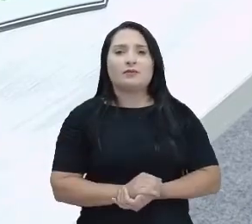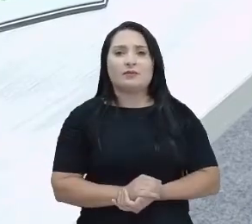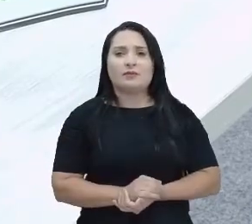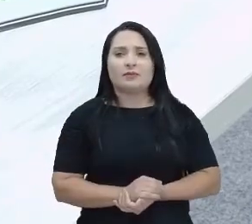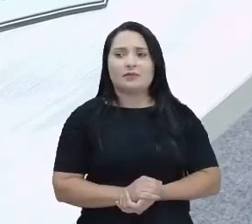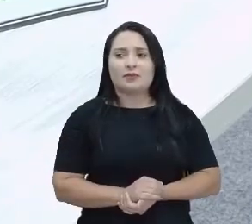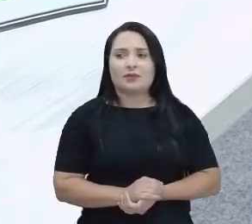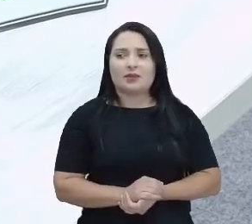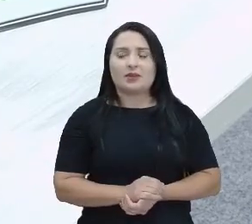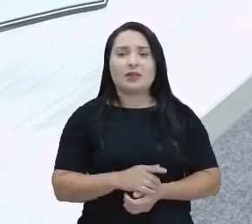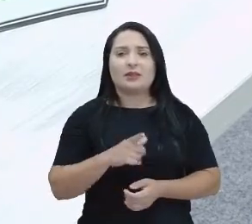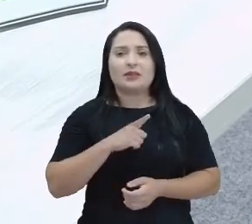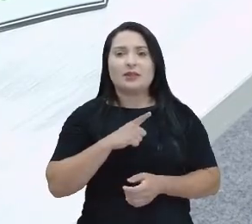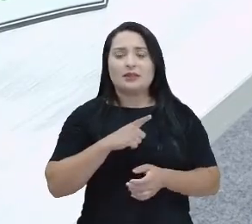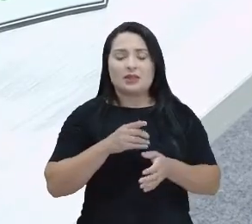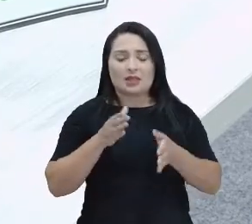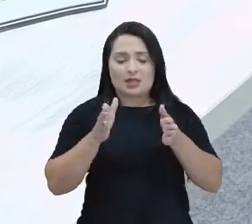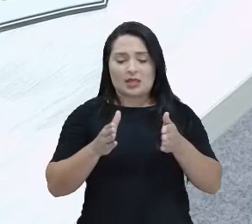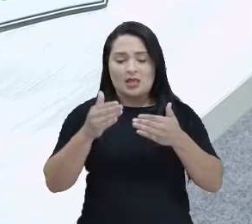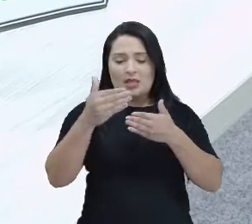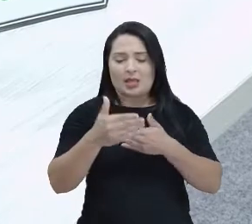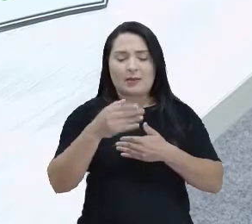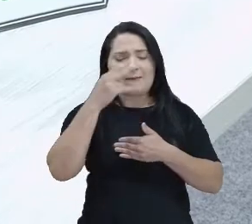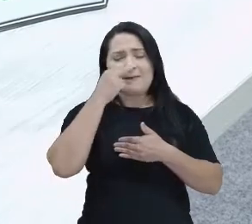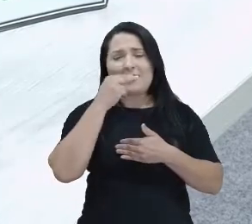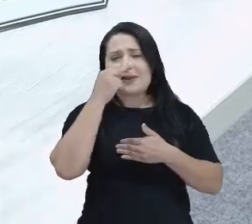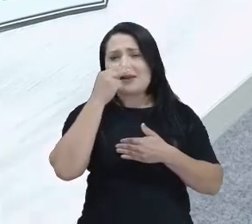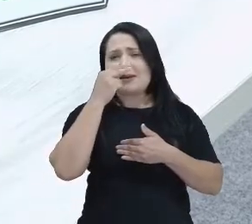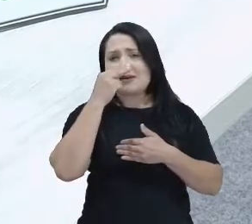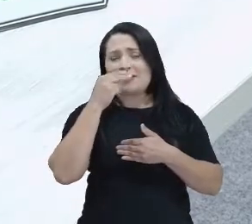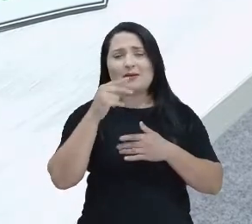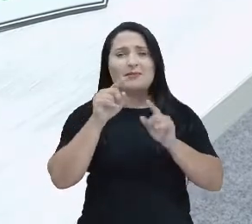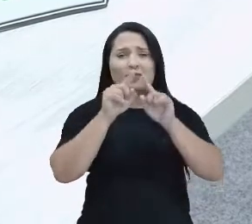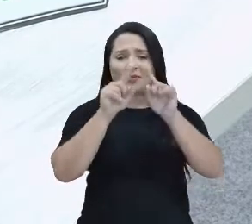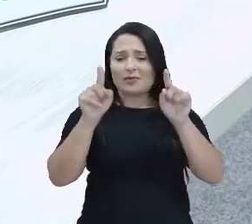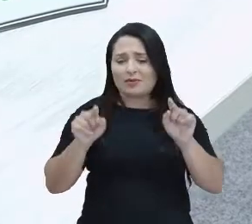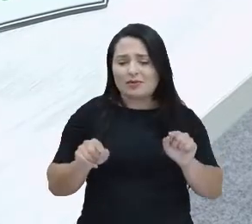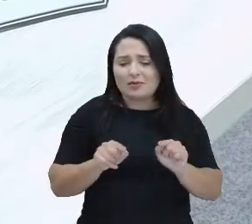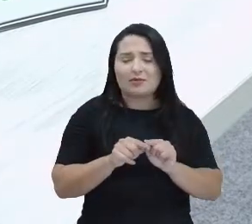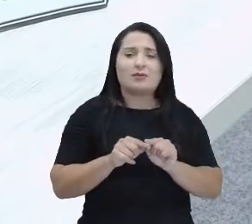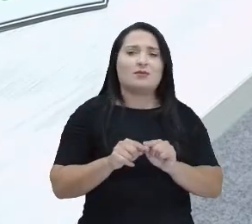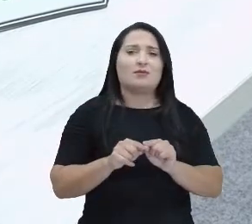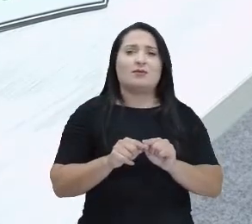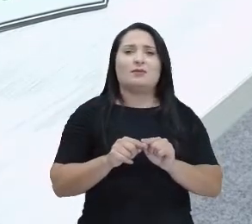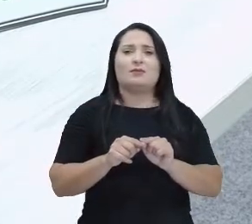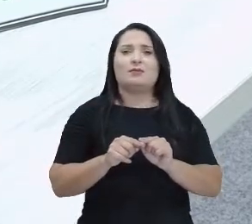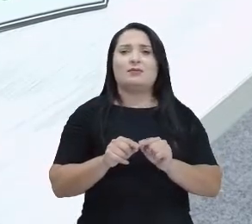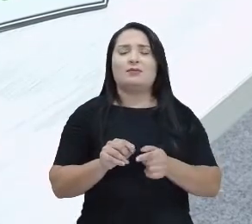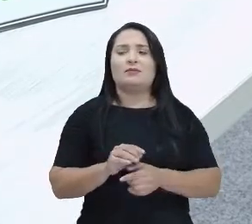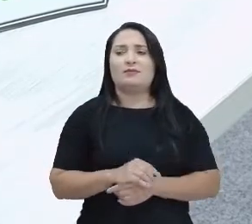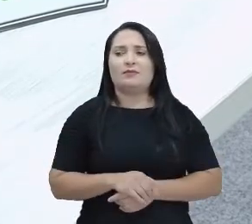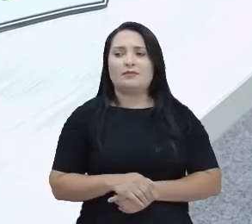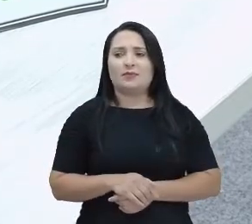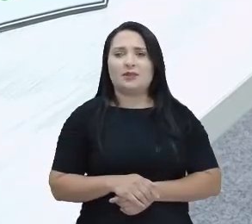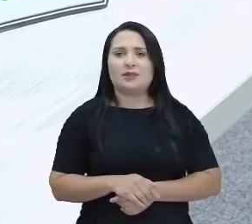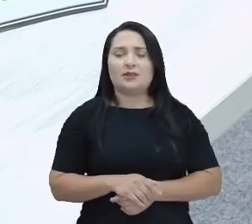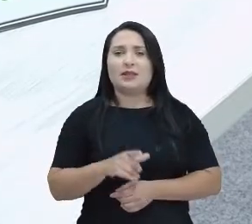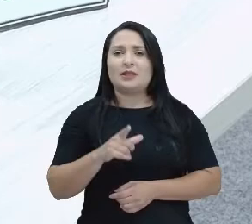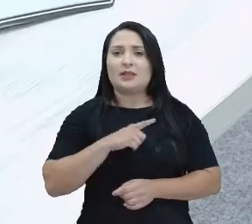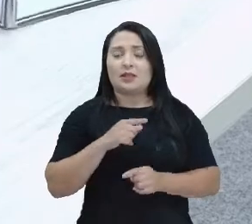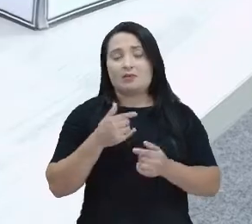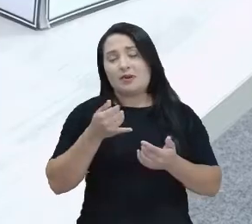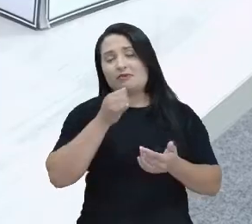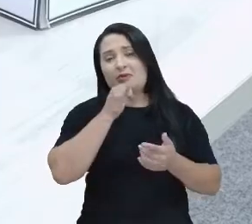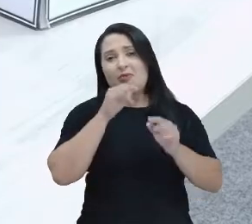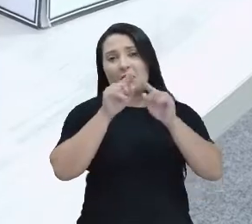as faces têm o mesmo formato. Todas as faces têm aqui exatamente faces